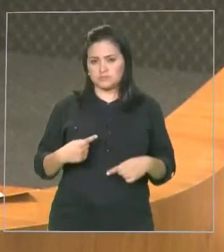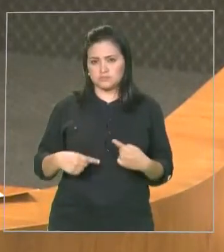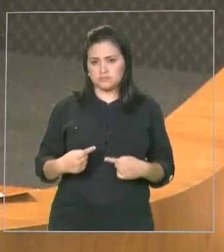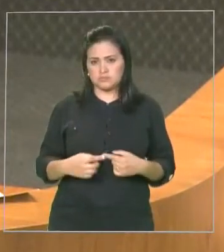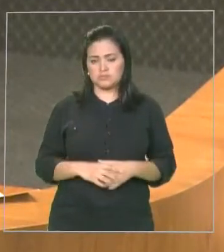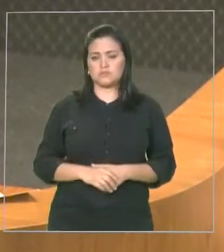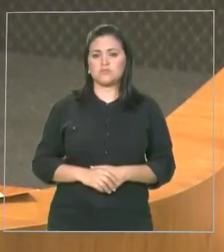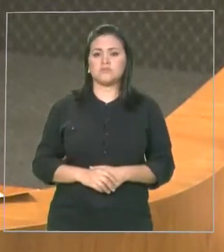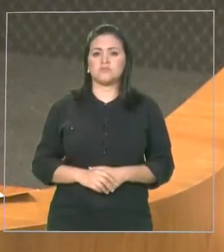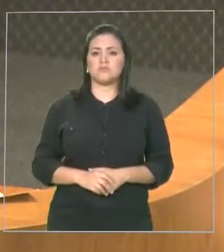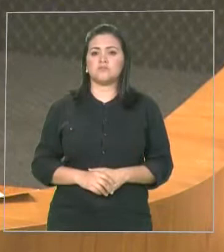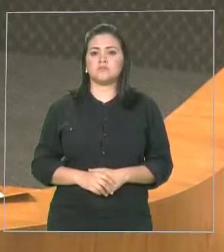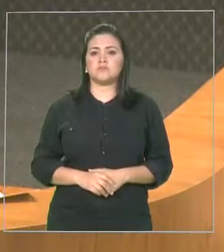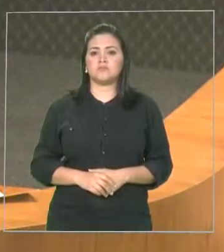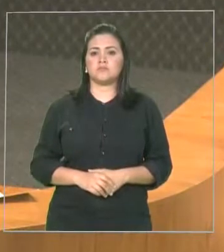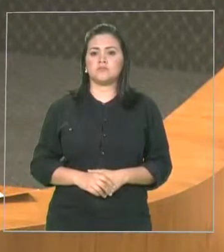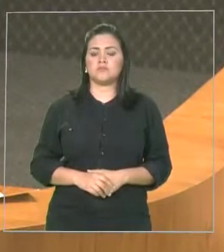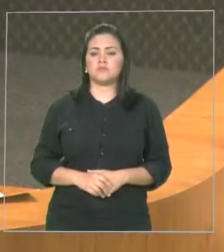de